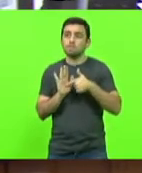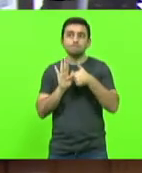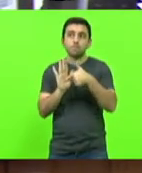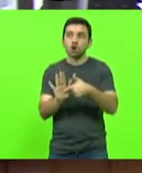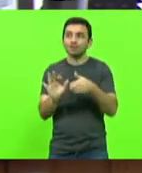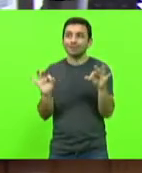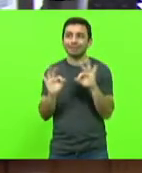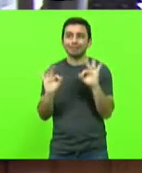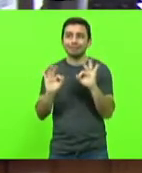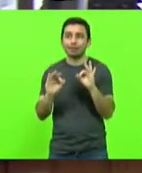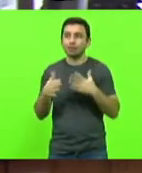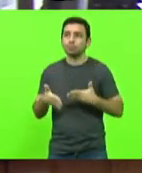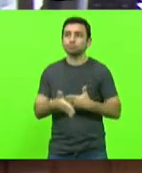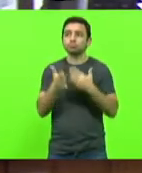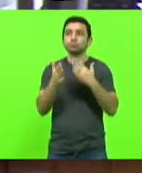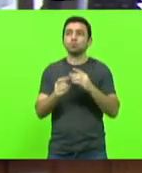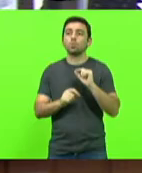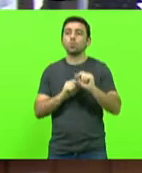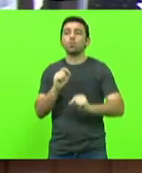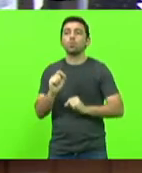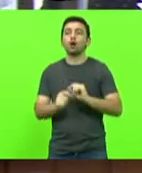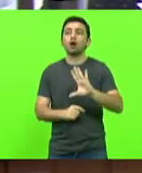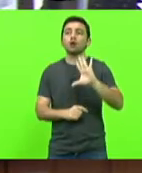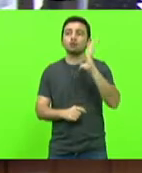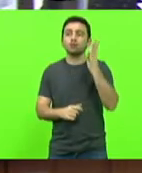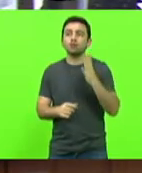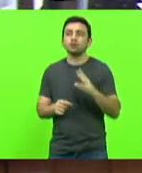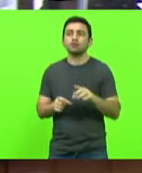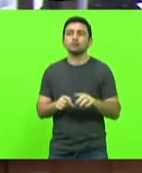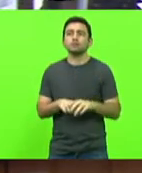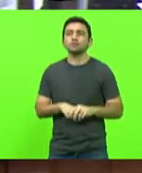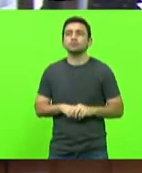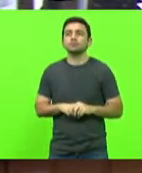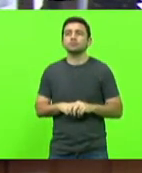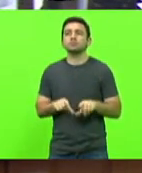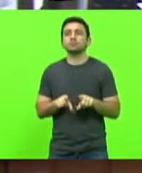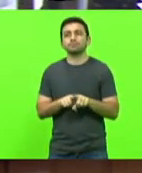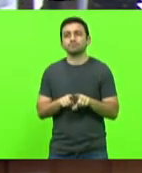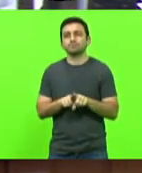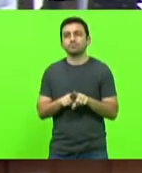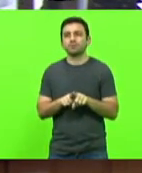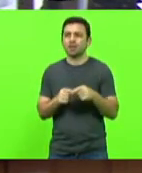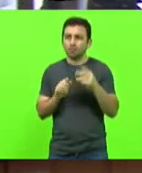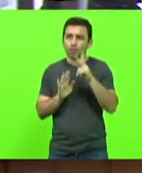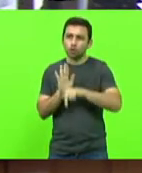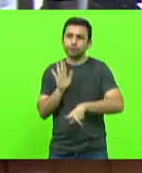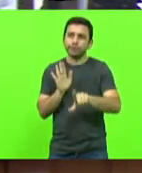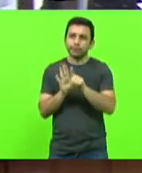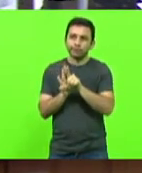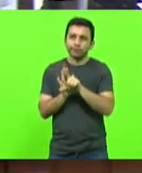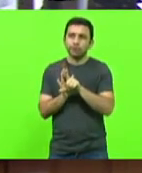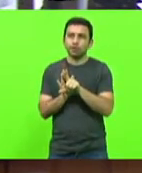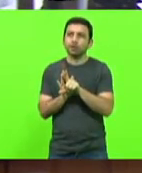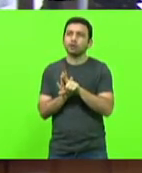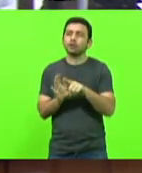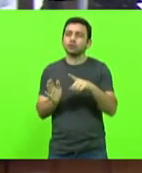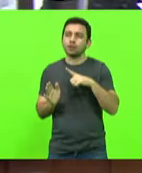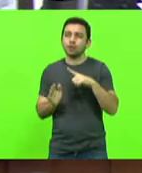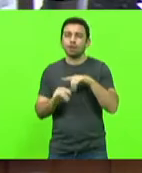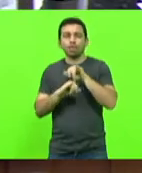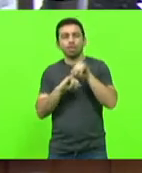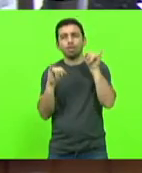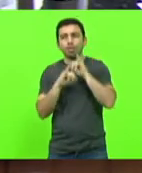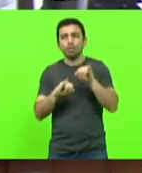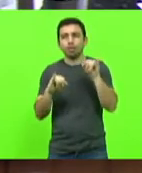do impacto orçamentário e financeiro e das medidas compensatórias. Aquelas projetos de lei que mais populistas, mas